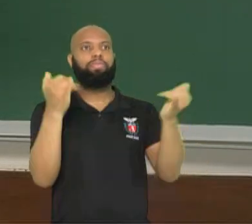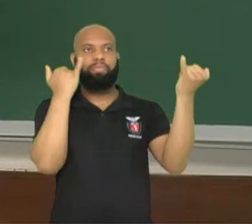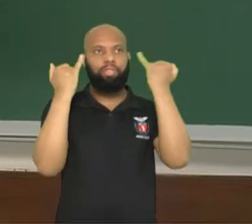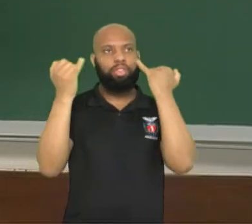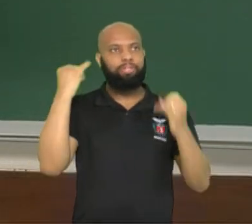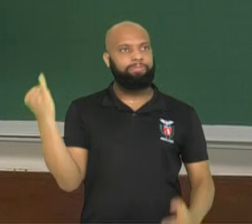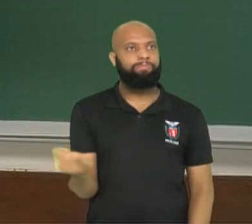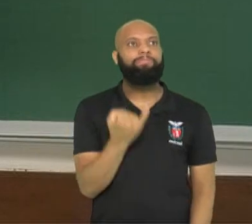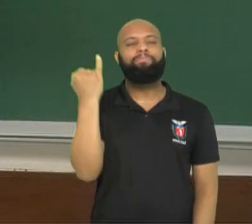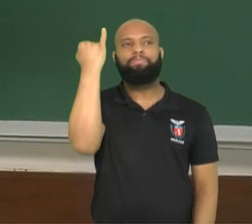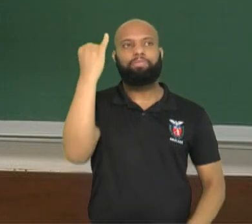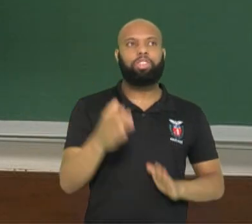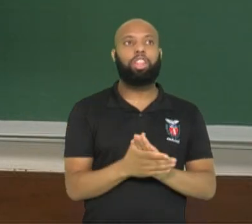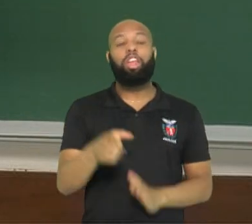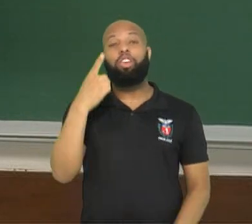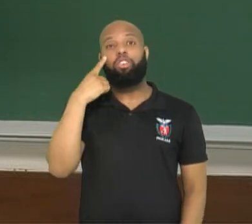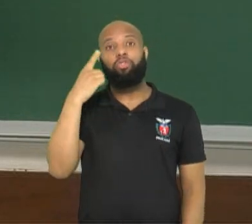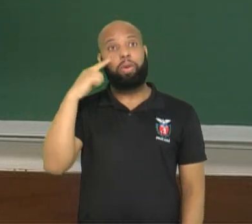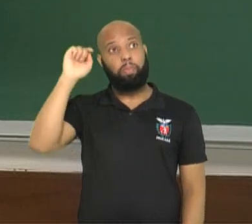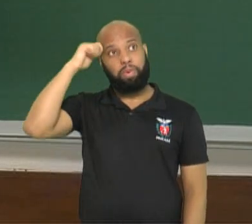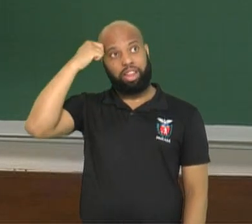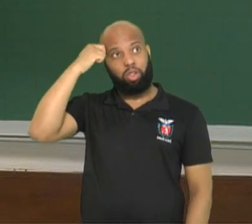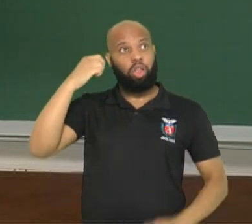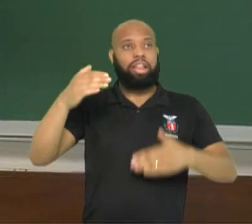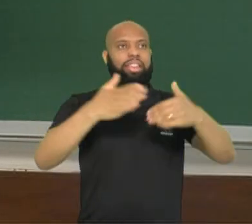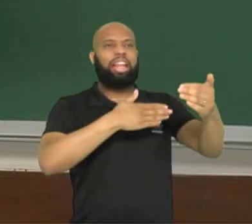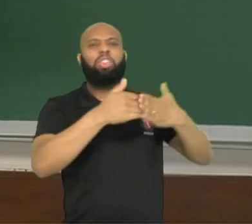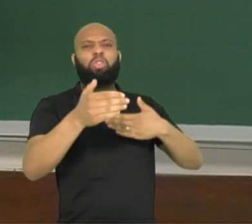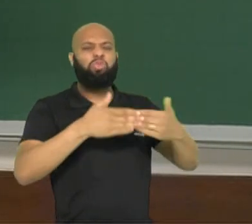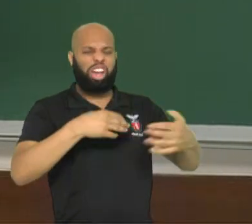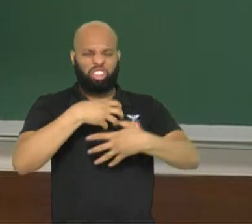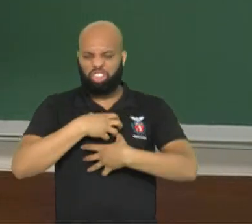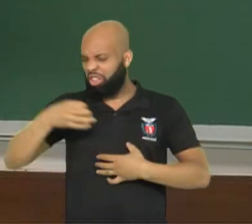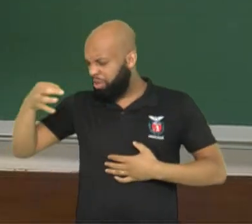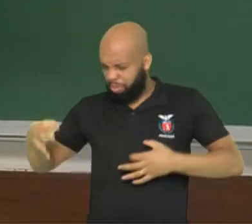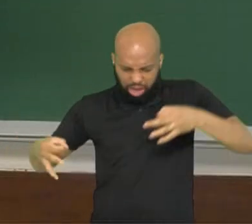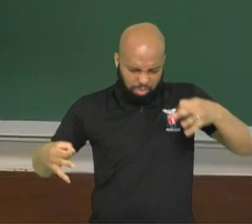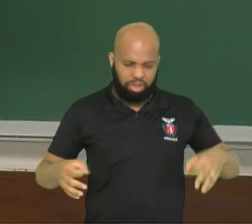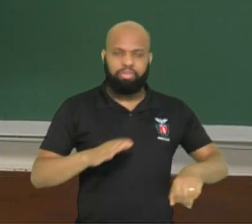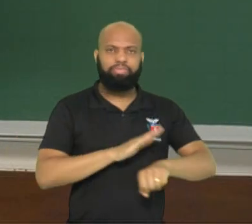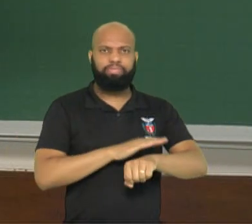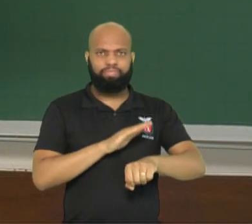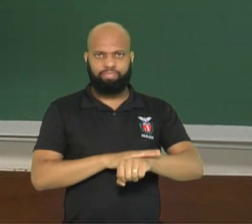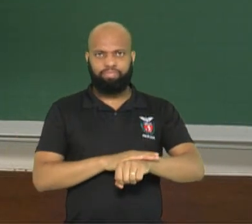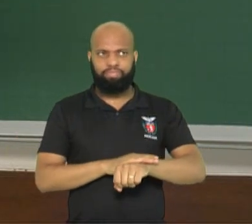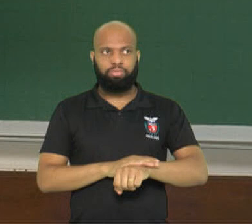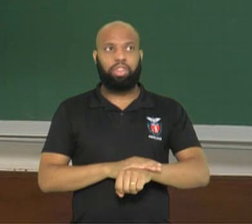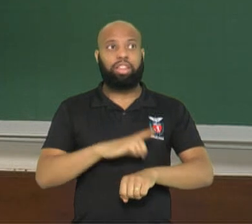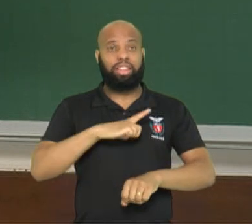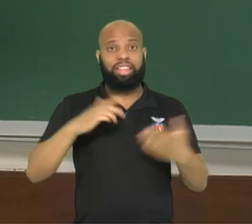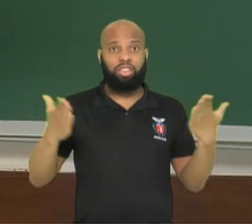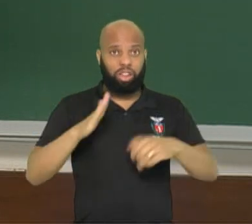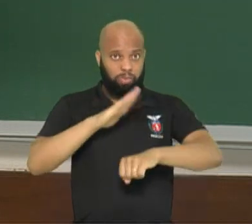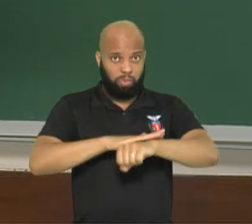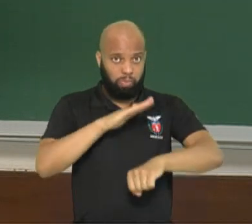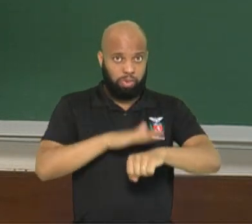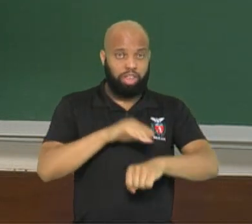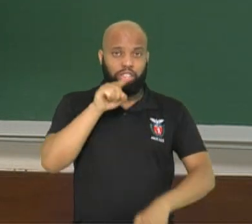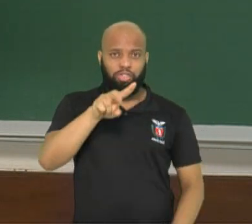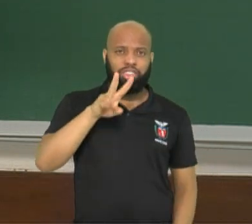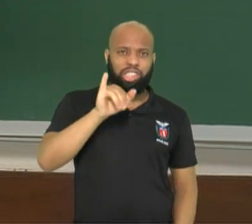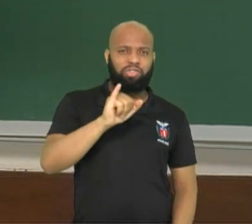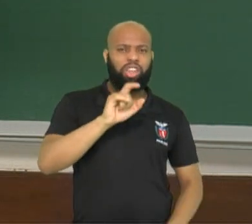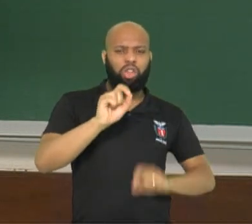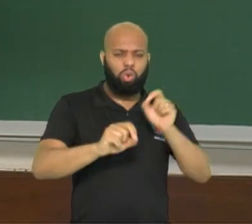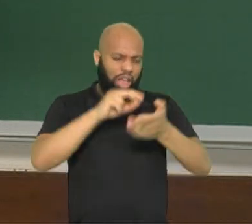muito importante, ó, sem diferenciar a ordem dos elementos. Então, a professora vai dar um tempo